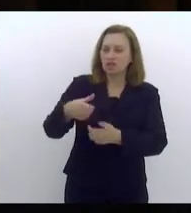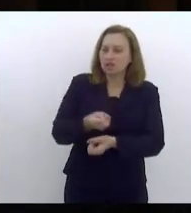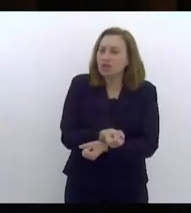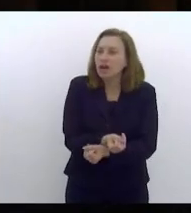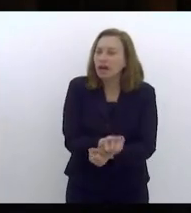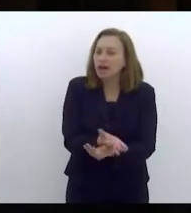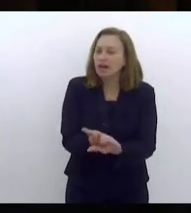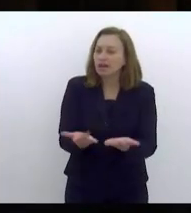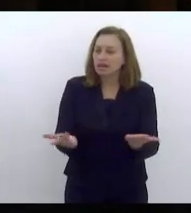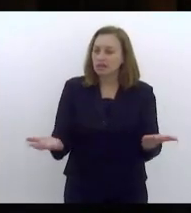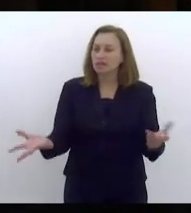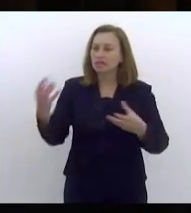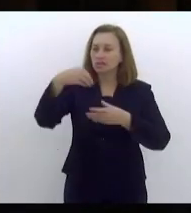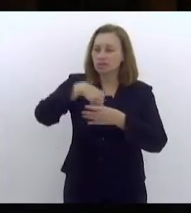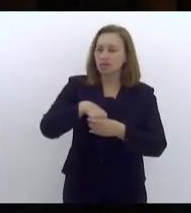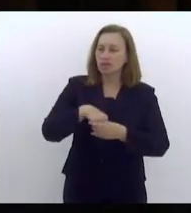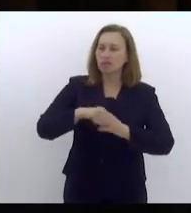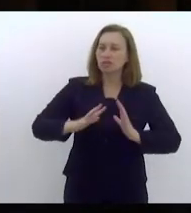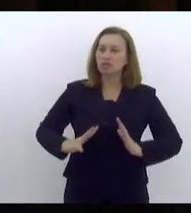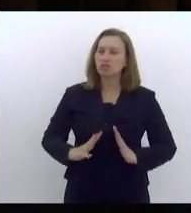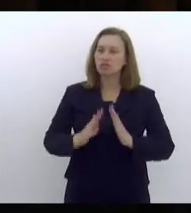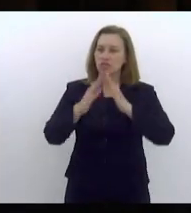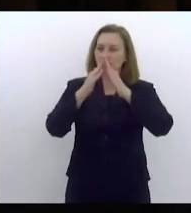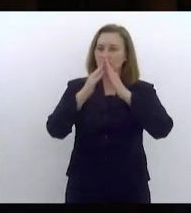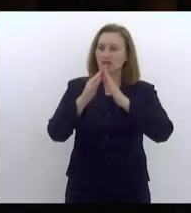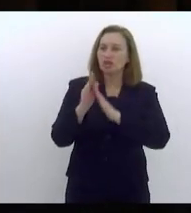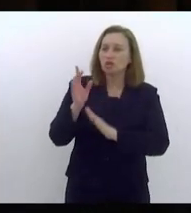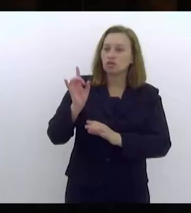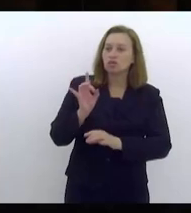terreiros para aqueles que partiram. Nos últimos